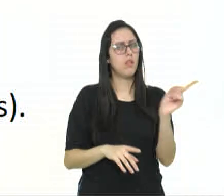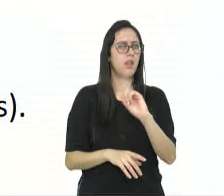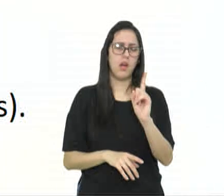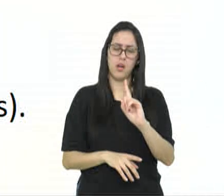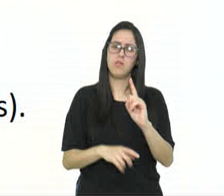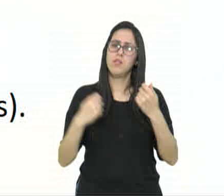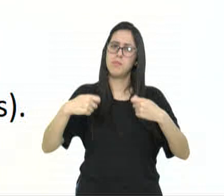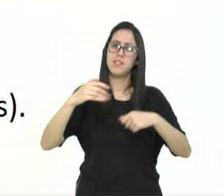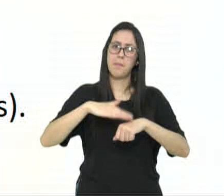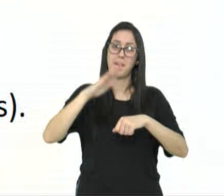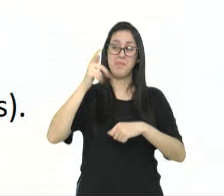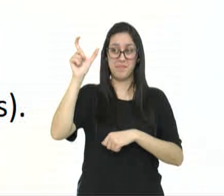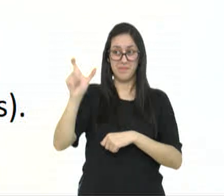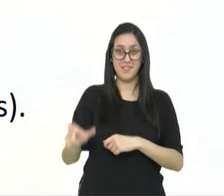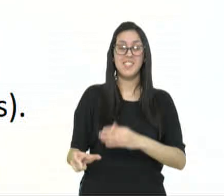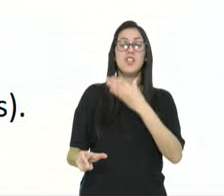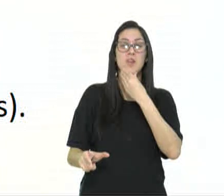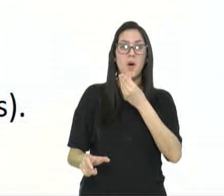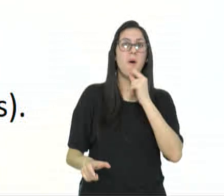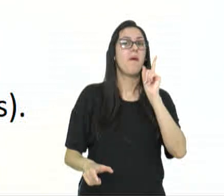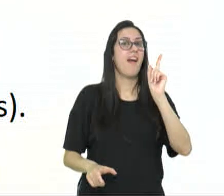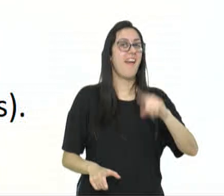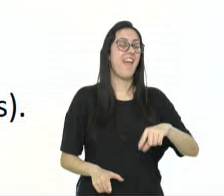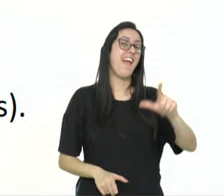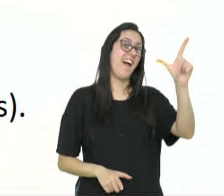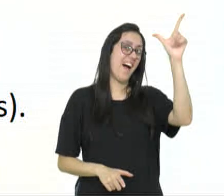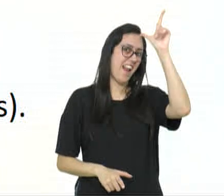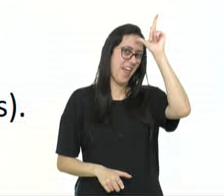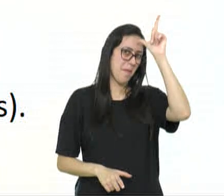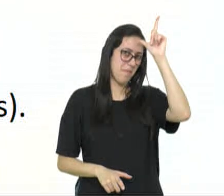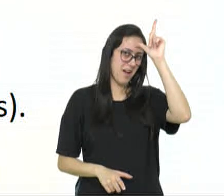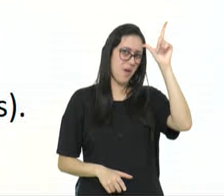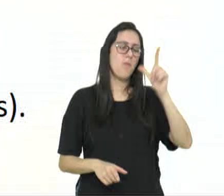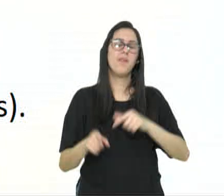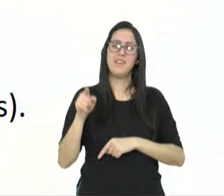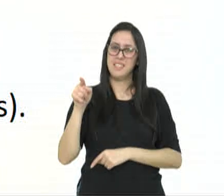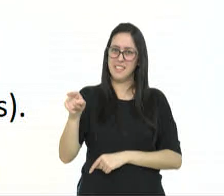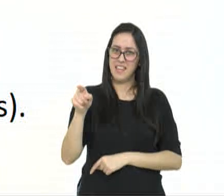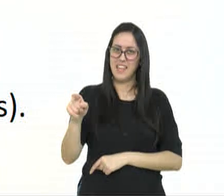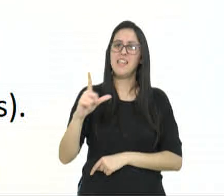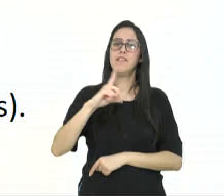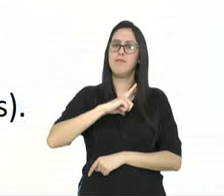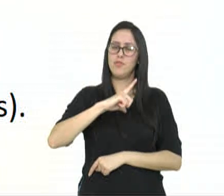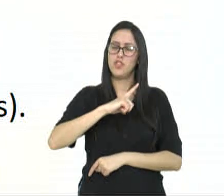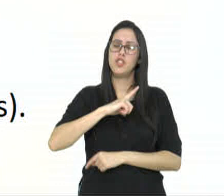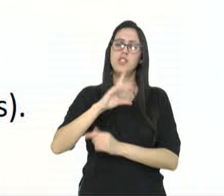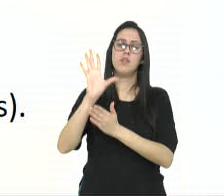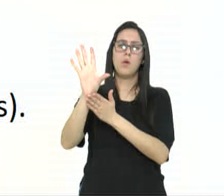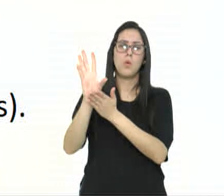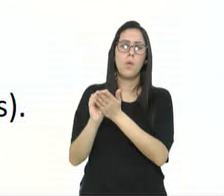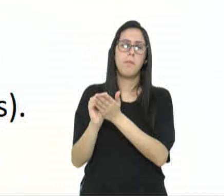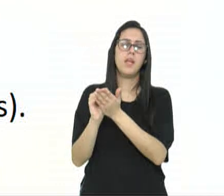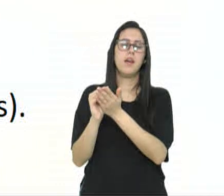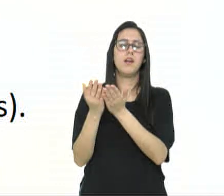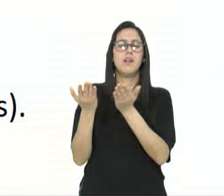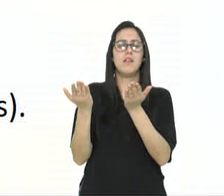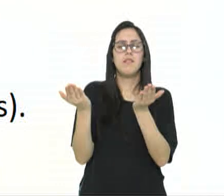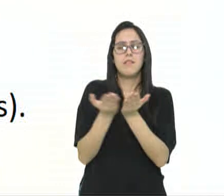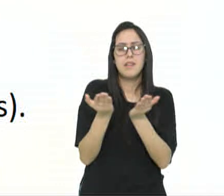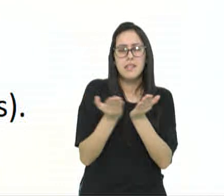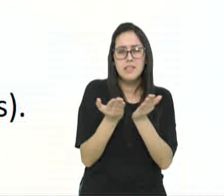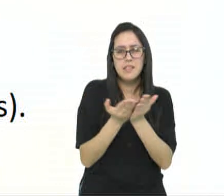isso ele tinha um pensamento protestante. Isso é, vinha das tradições de Lutero e de